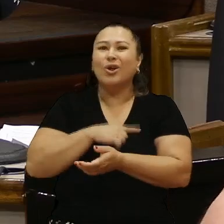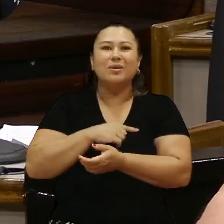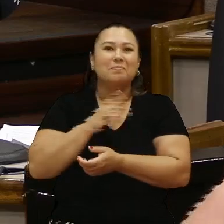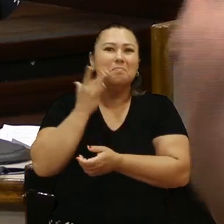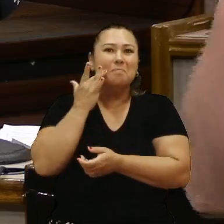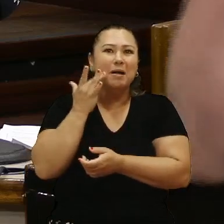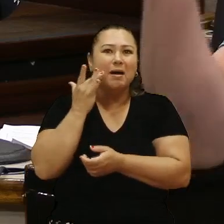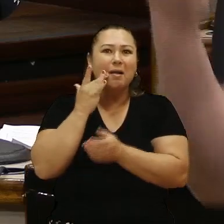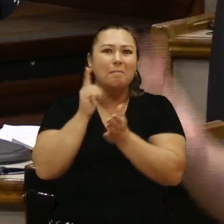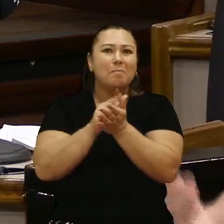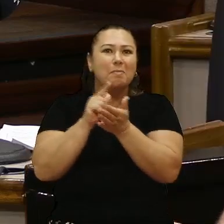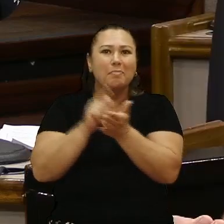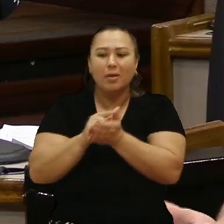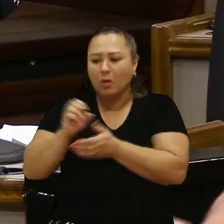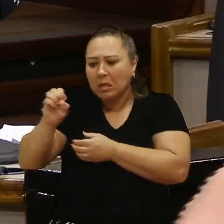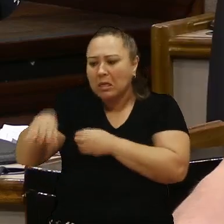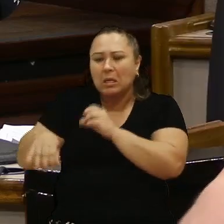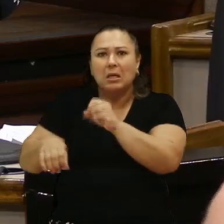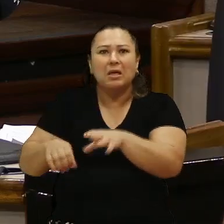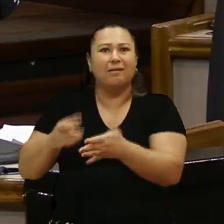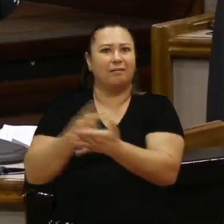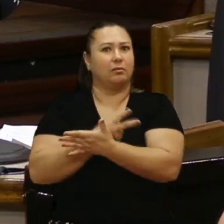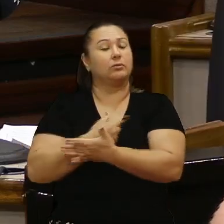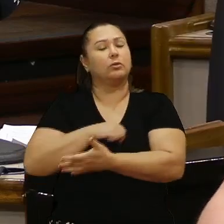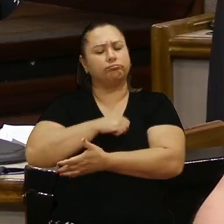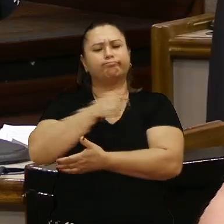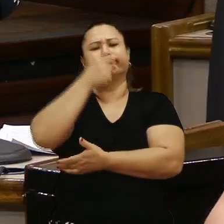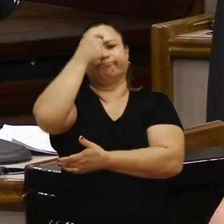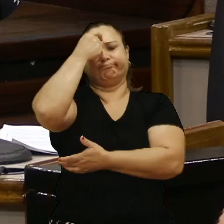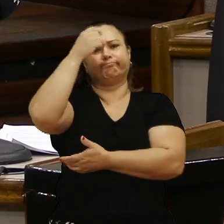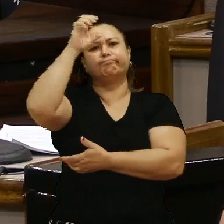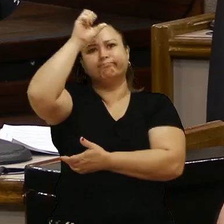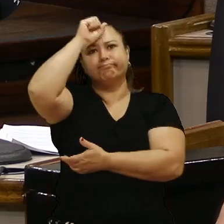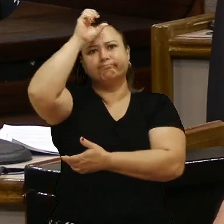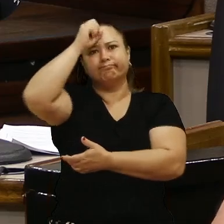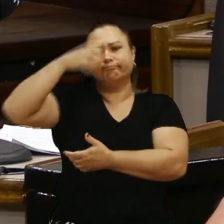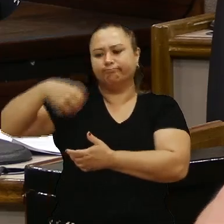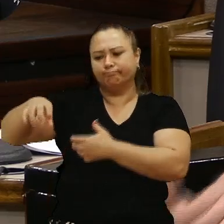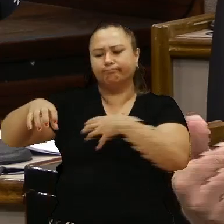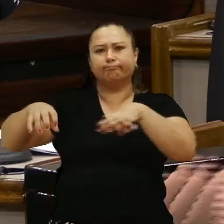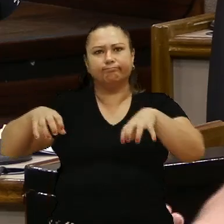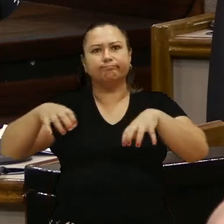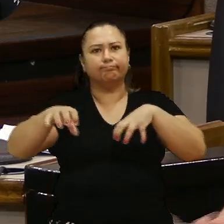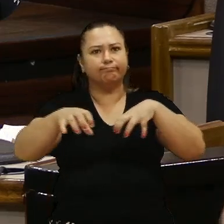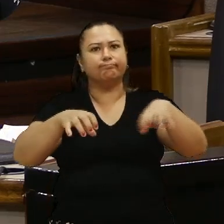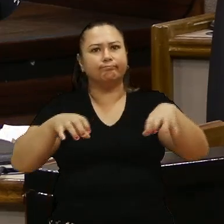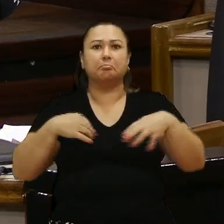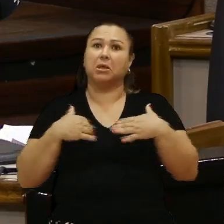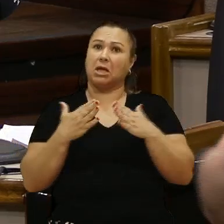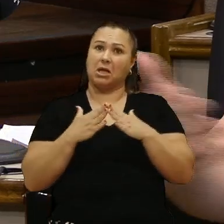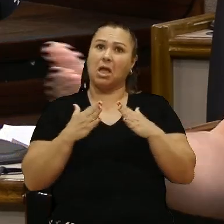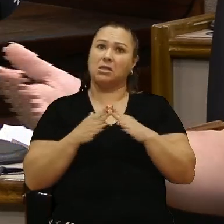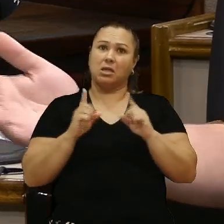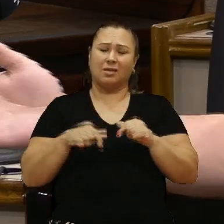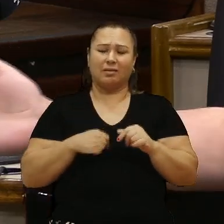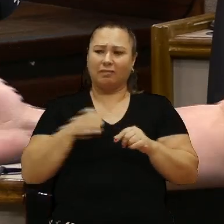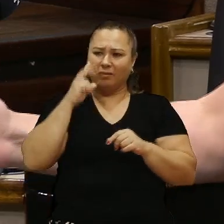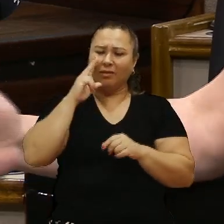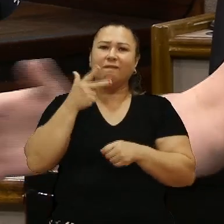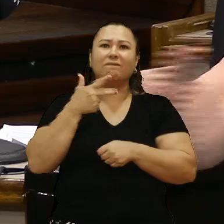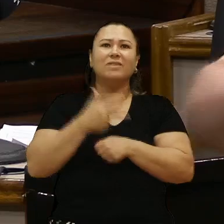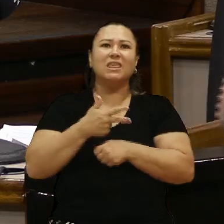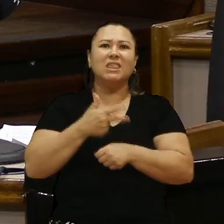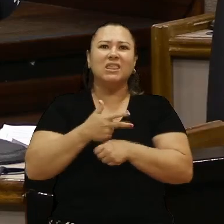coloca, por essa conscientização de ter aprendido a separar adequadamente o lixo. E quando a gente vê aquele vídeo que roda por aí